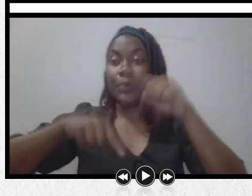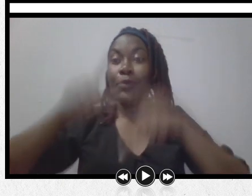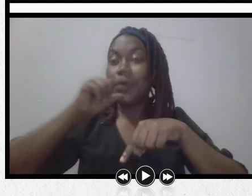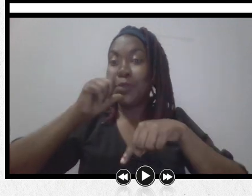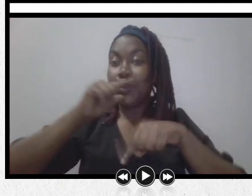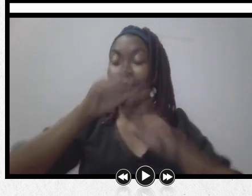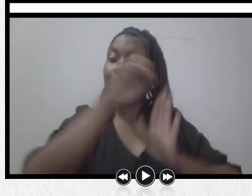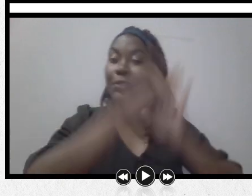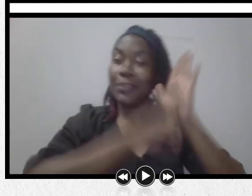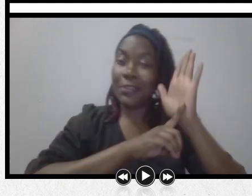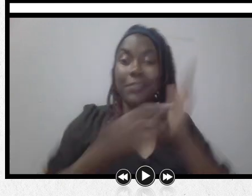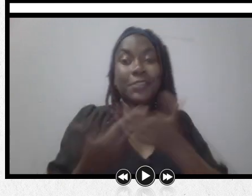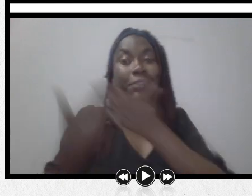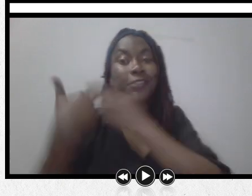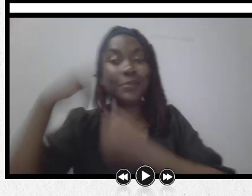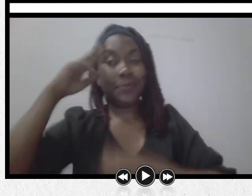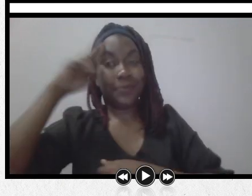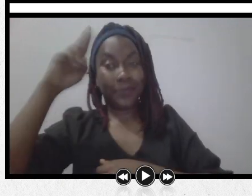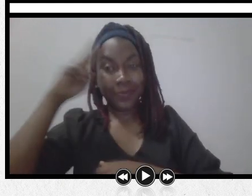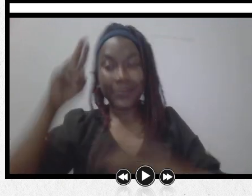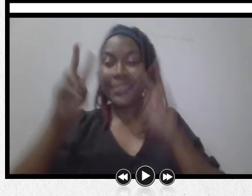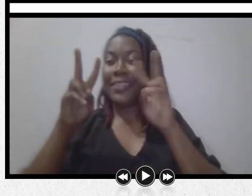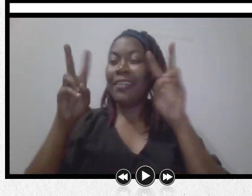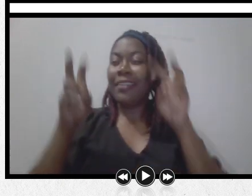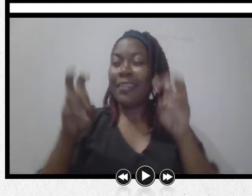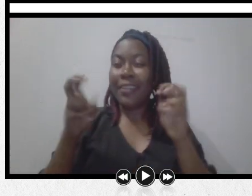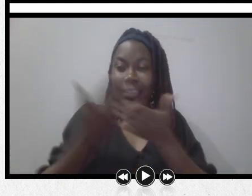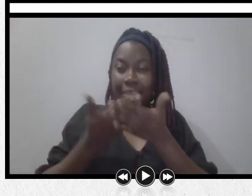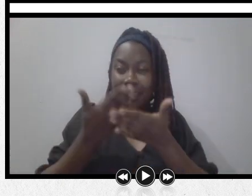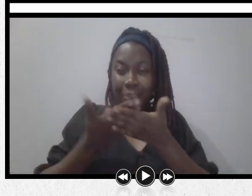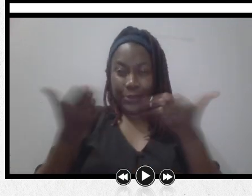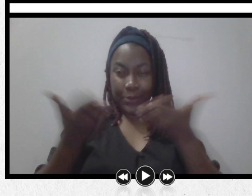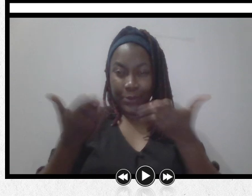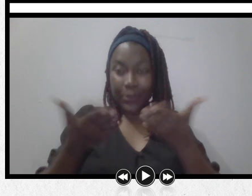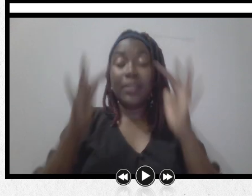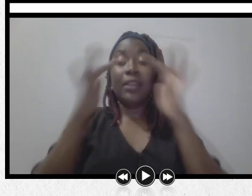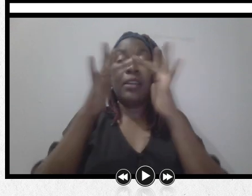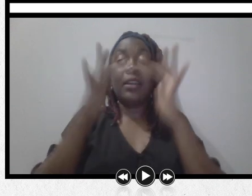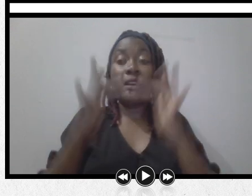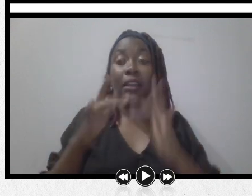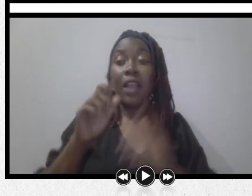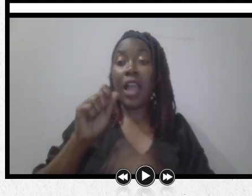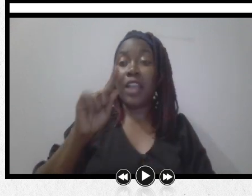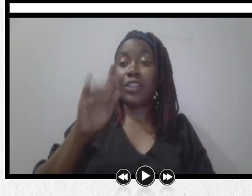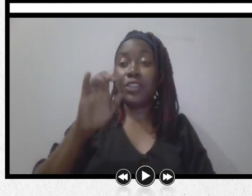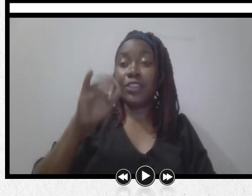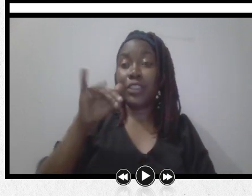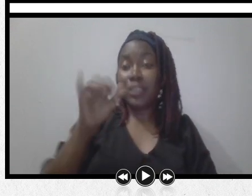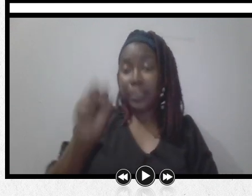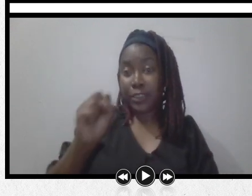e Responsabilidades. O tema de nossa aula de hoje trata sobre agências reguladoras